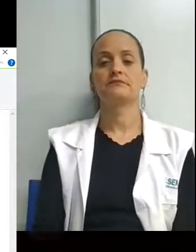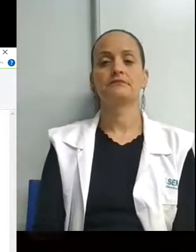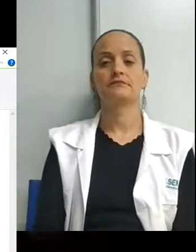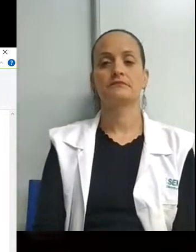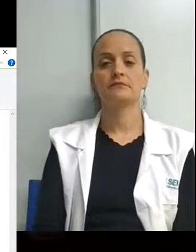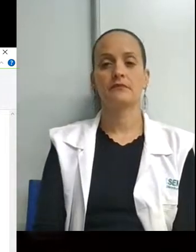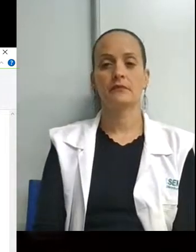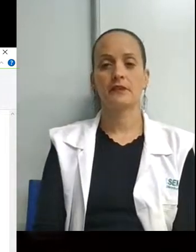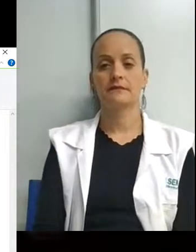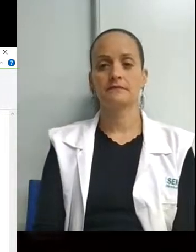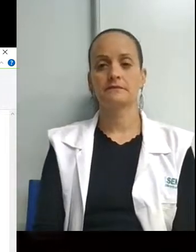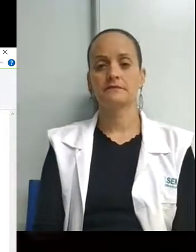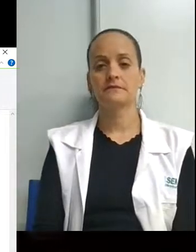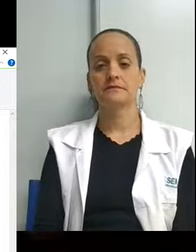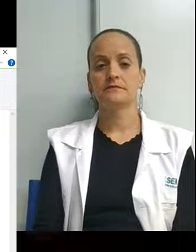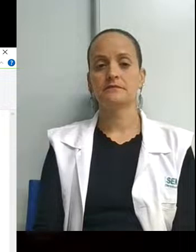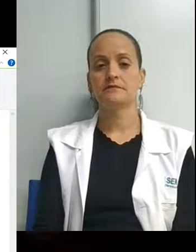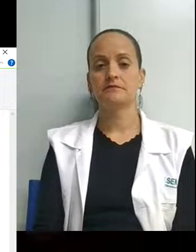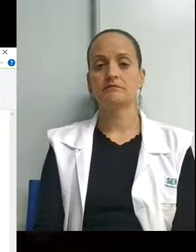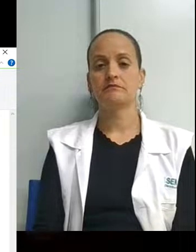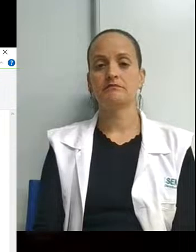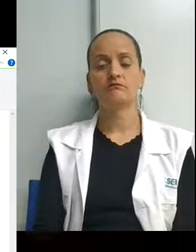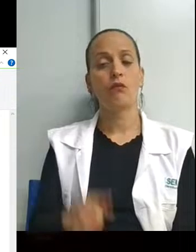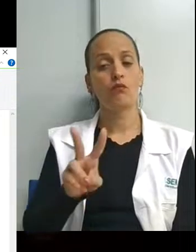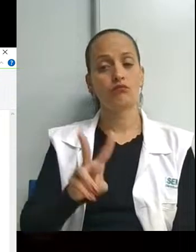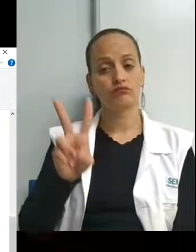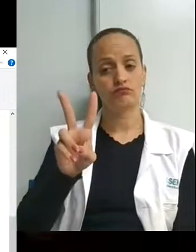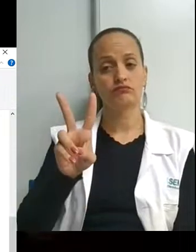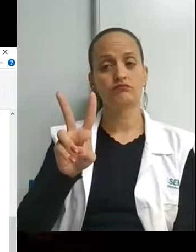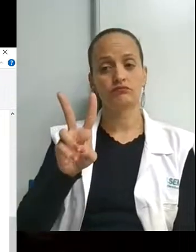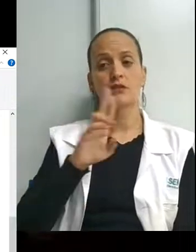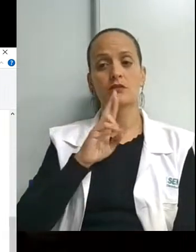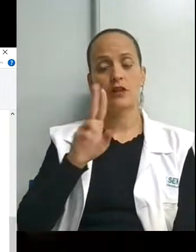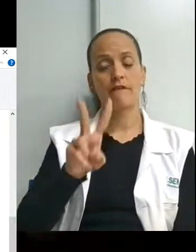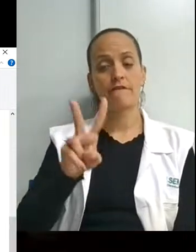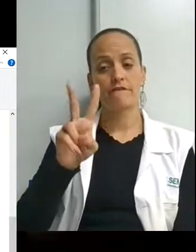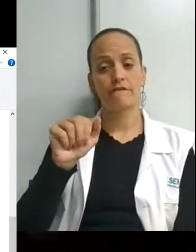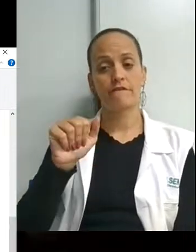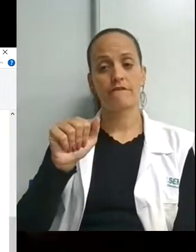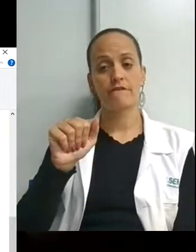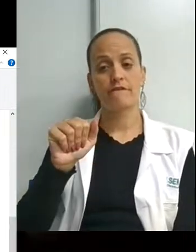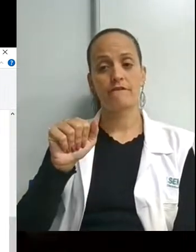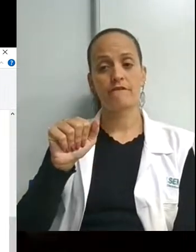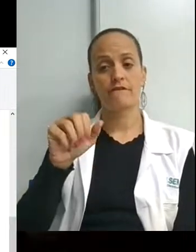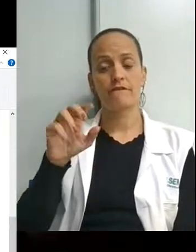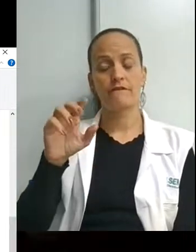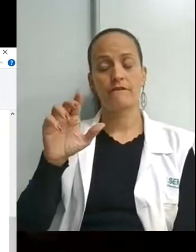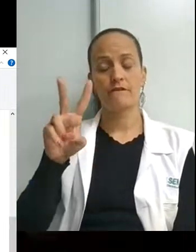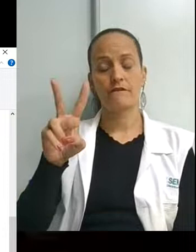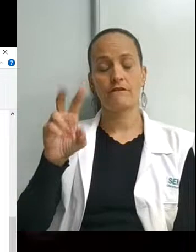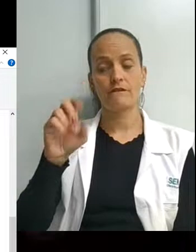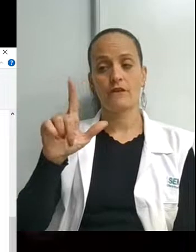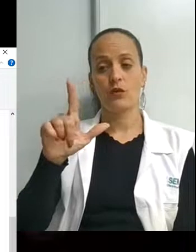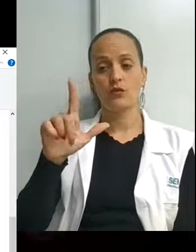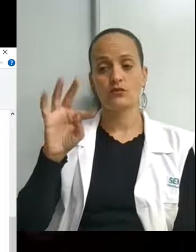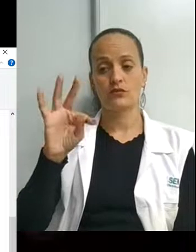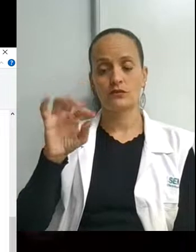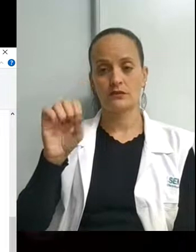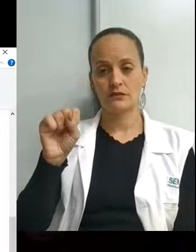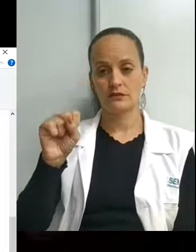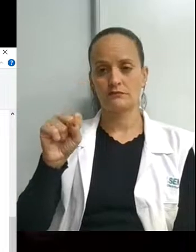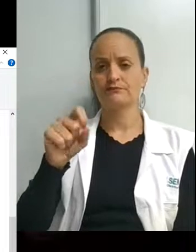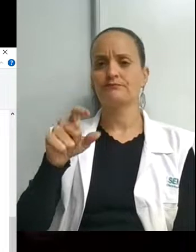200,34. O quê? Volts. Então, vamos analisar aqui, ó. Com essa informação já dá para a gente responder, né? Por